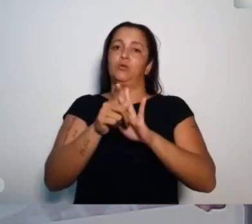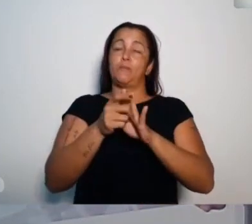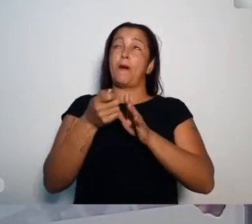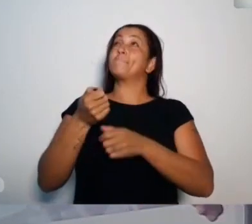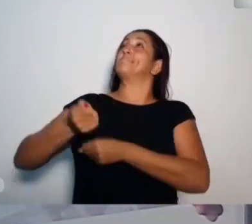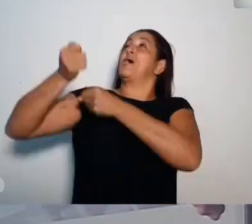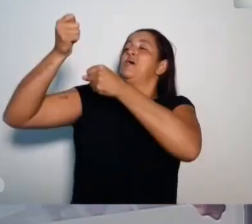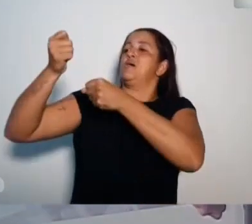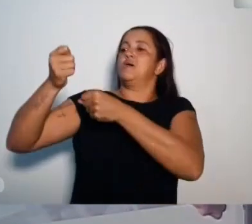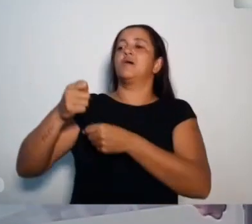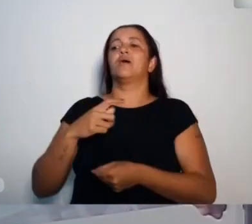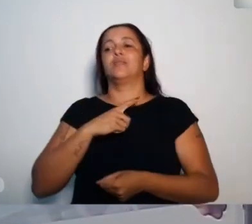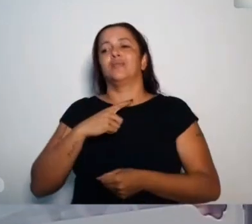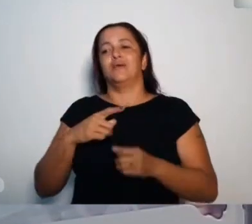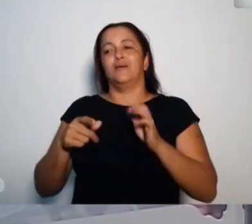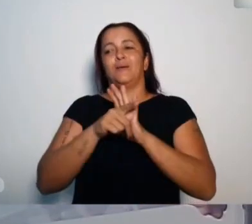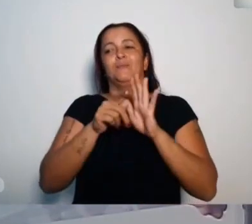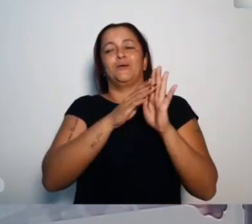estampido.